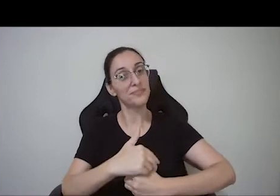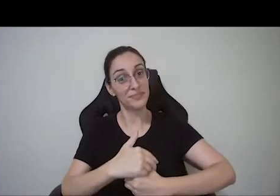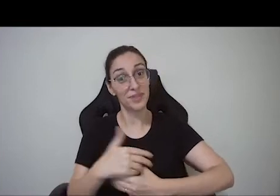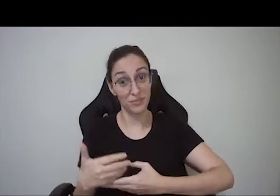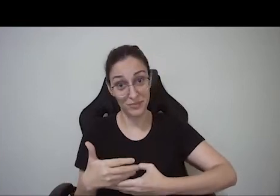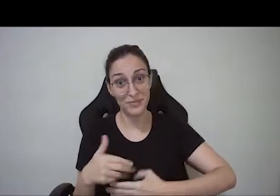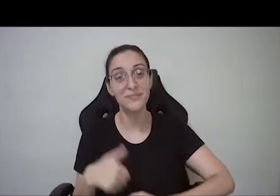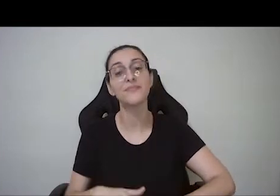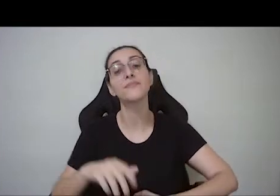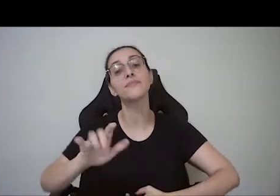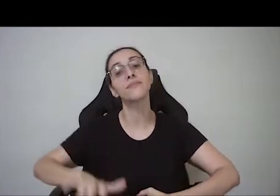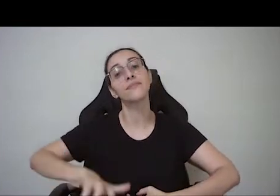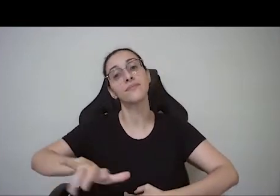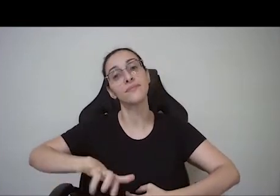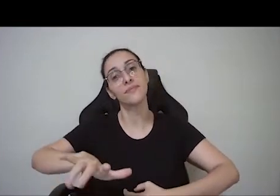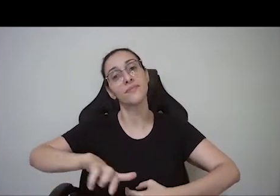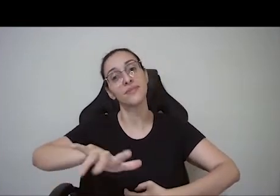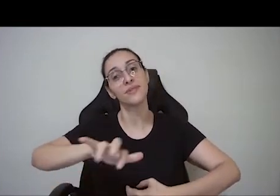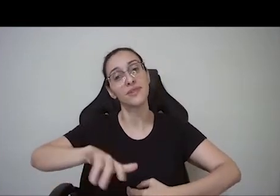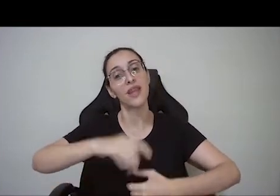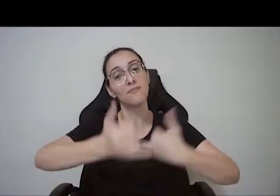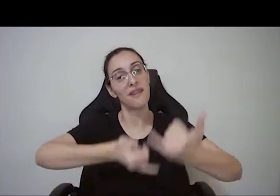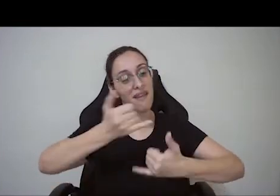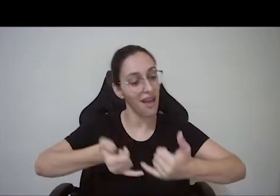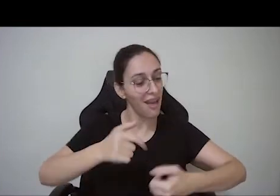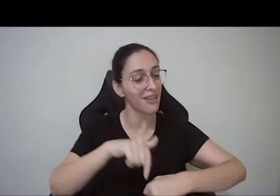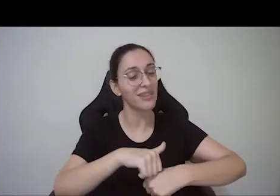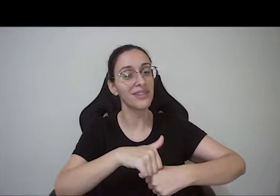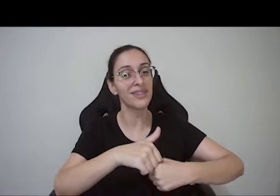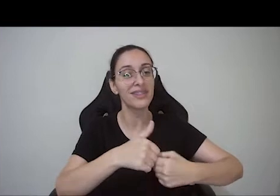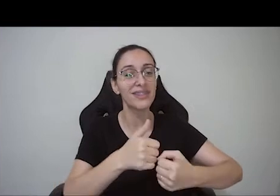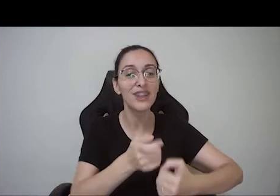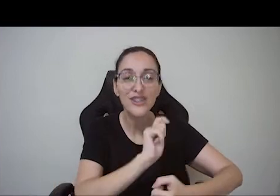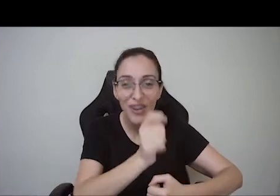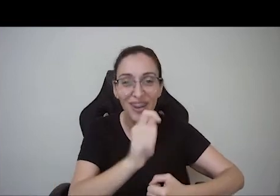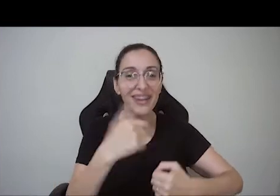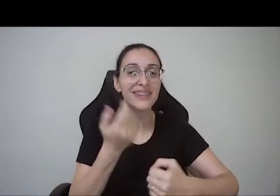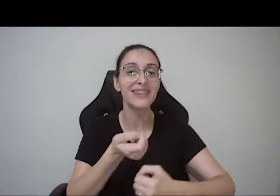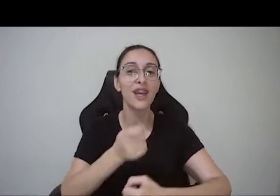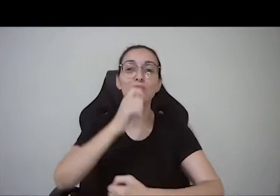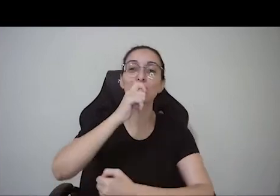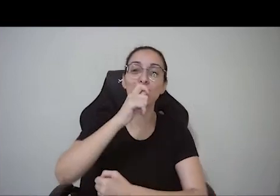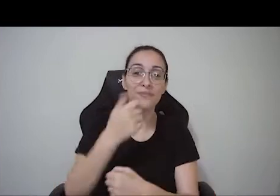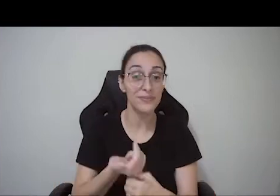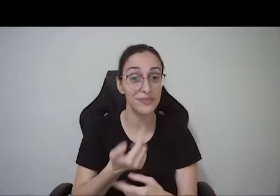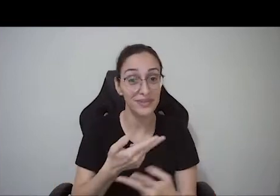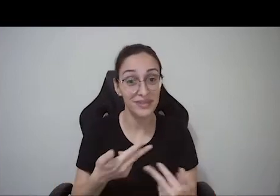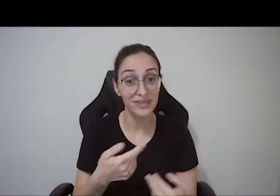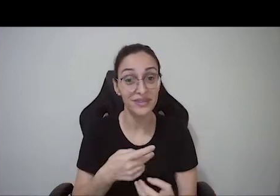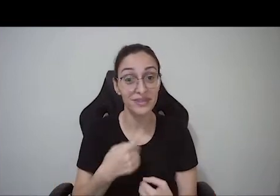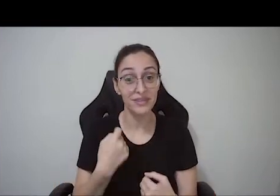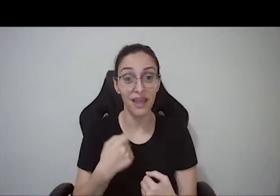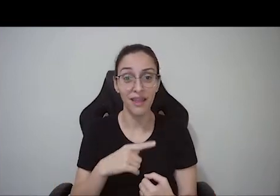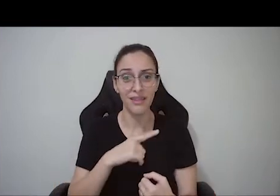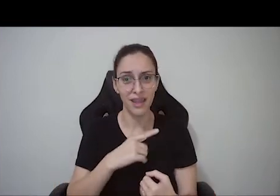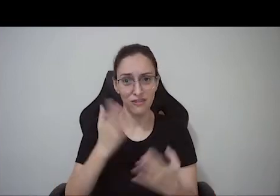criança e a criança ali brincando, pegando o chocalho, pegando o bico. Não sei se vocês já tiveram experiência de